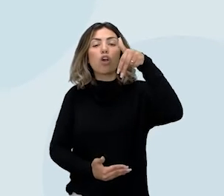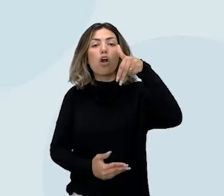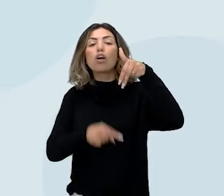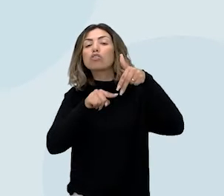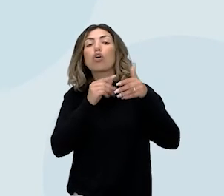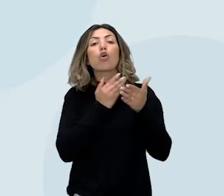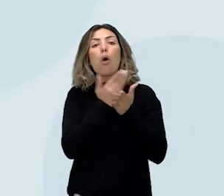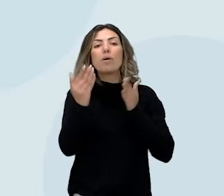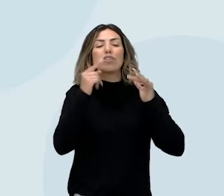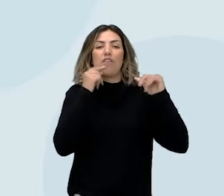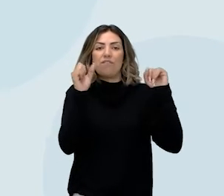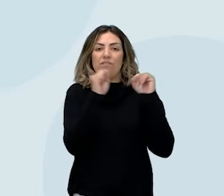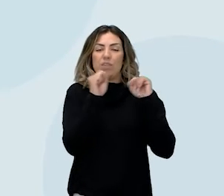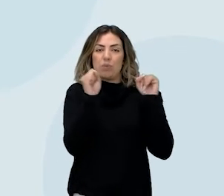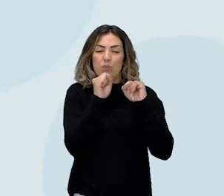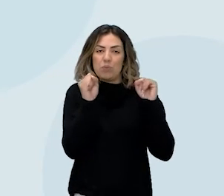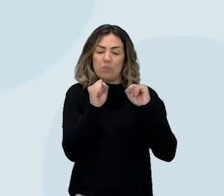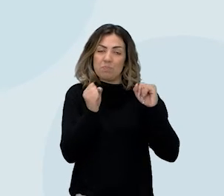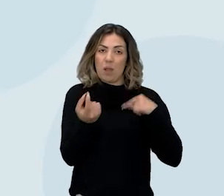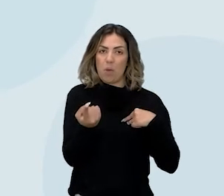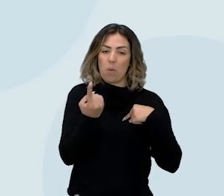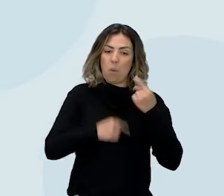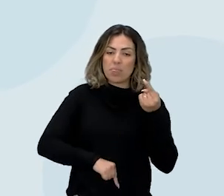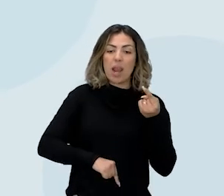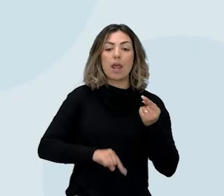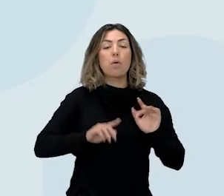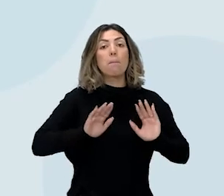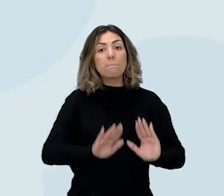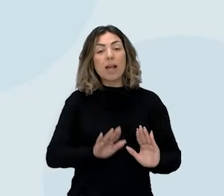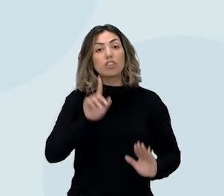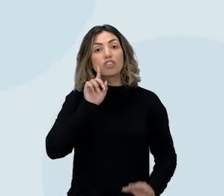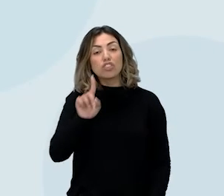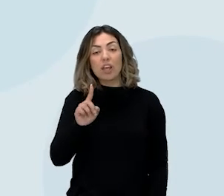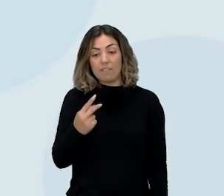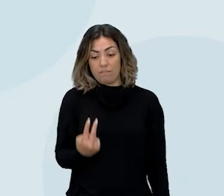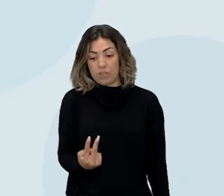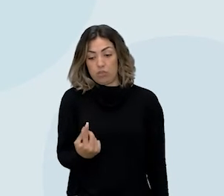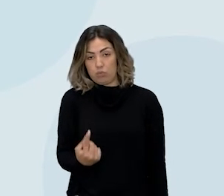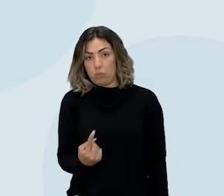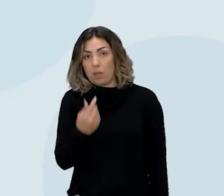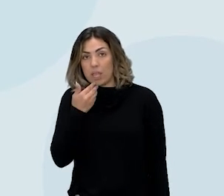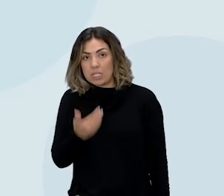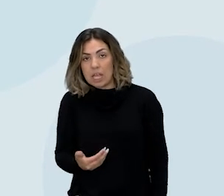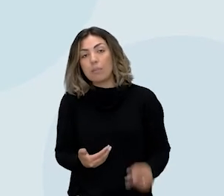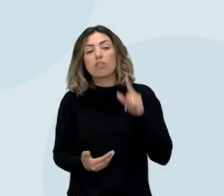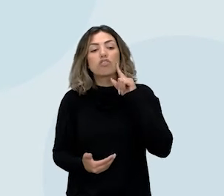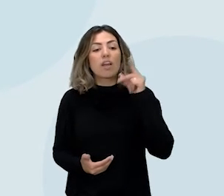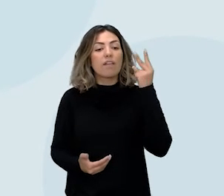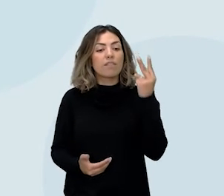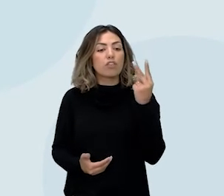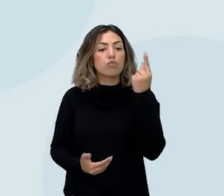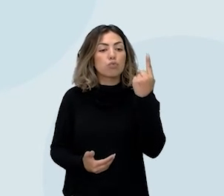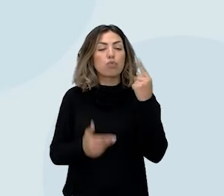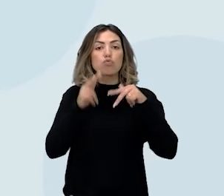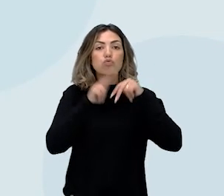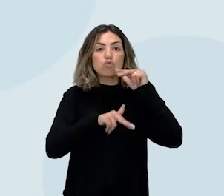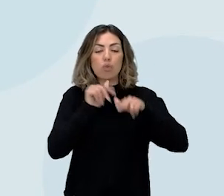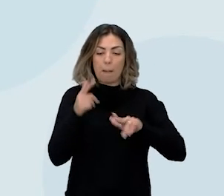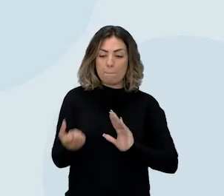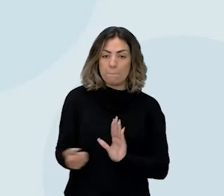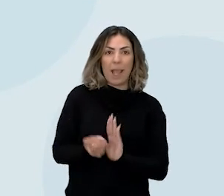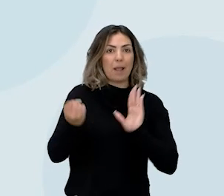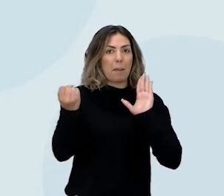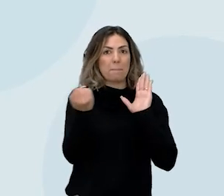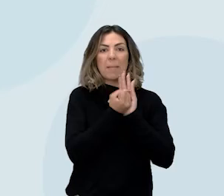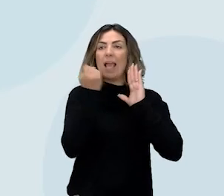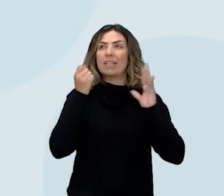cima, começa o inverno. O fato é que esta data, 21 de dezembro e 21 de junho, marcam aí o